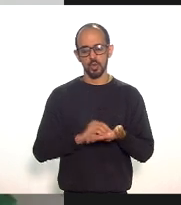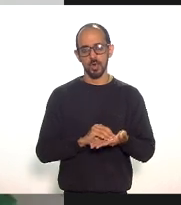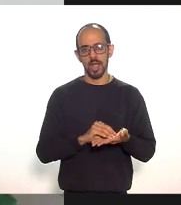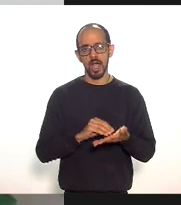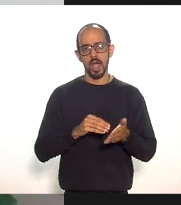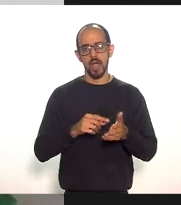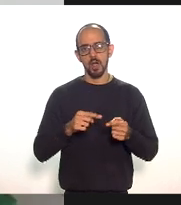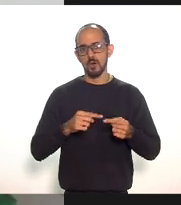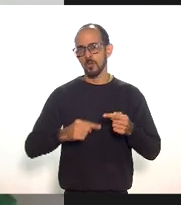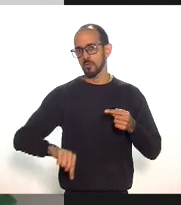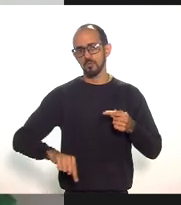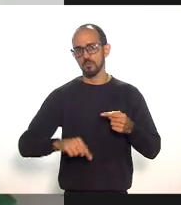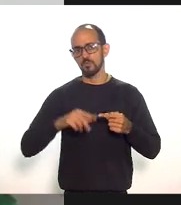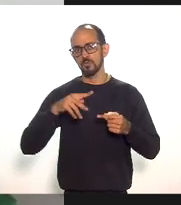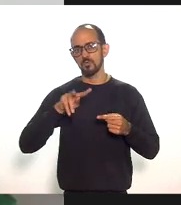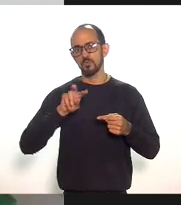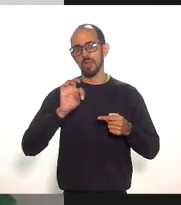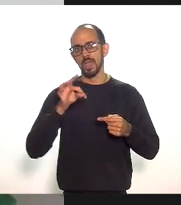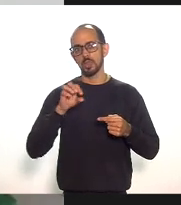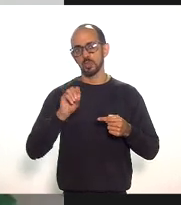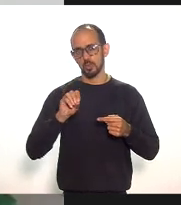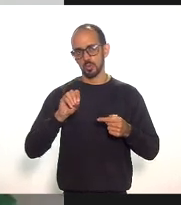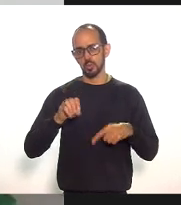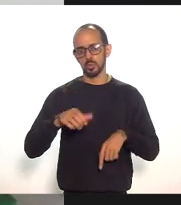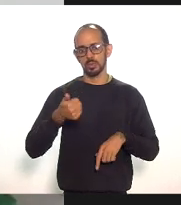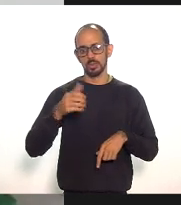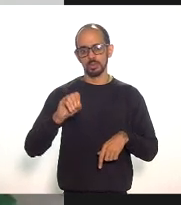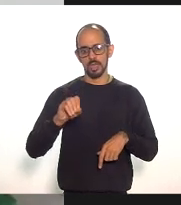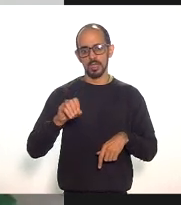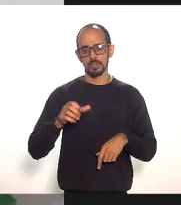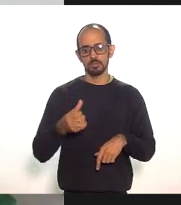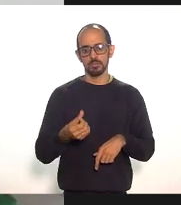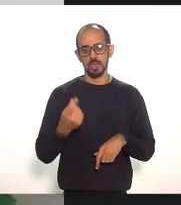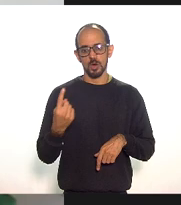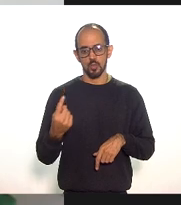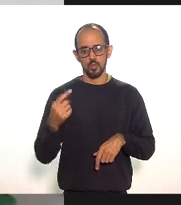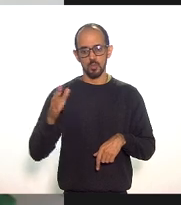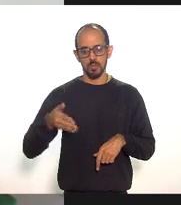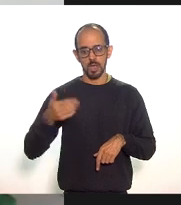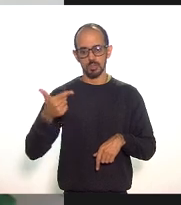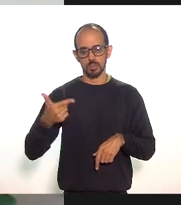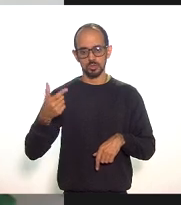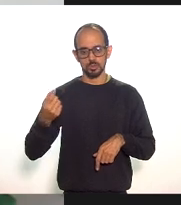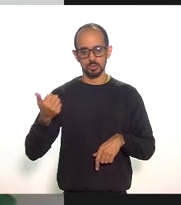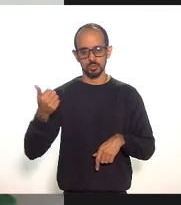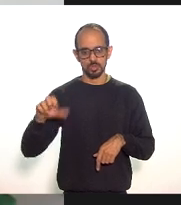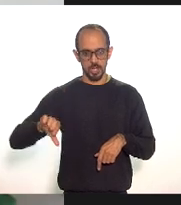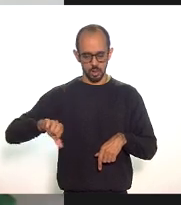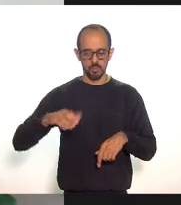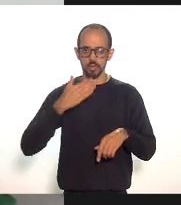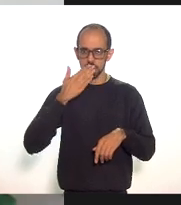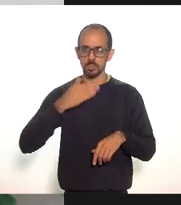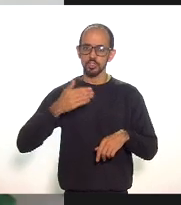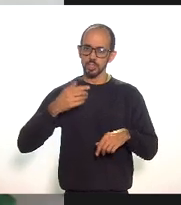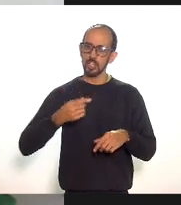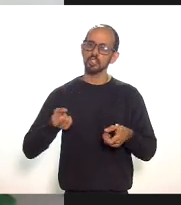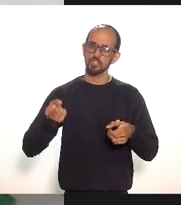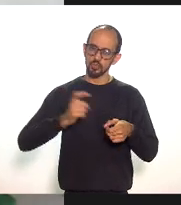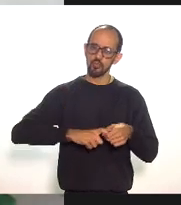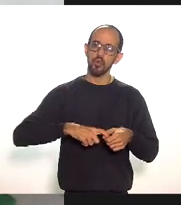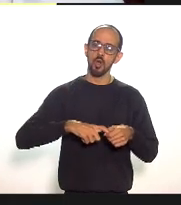do PL 1061 a 2019 e solicitar de antemão que derrubemos esse veto. Muito obrigada, senhor